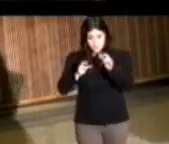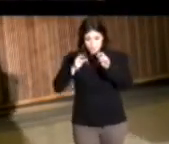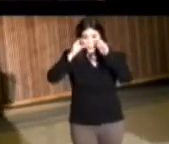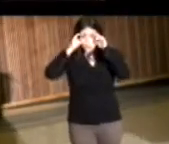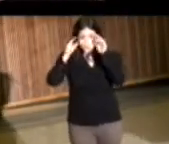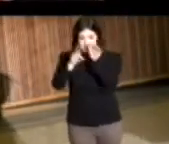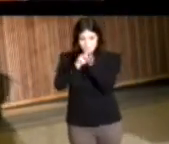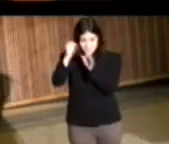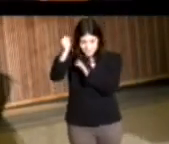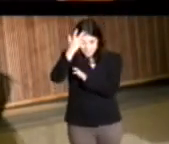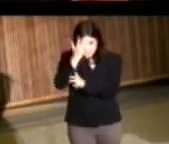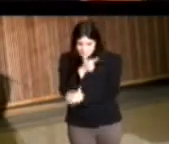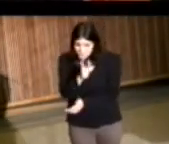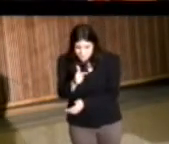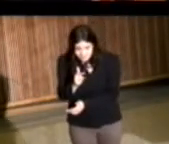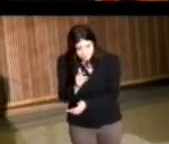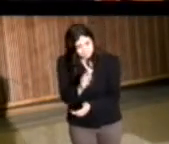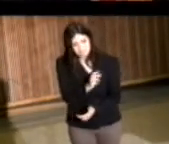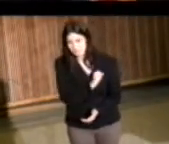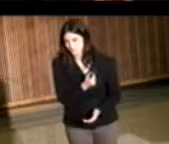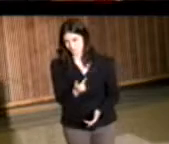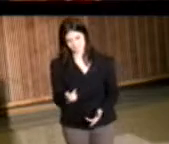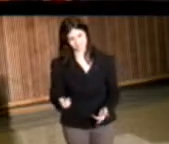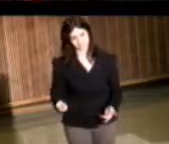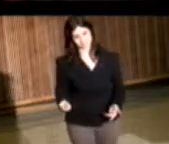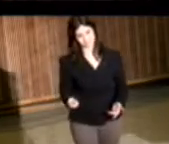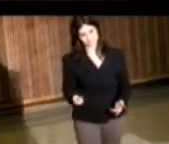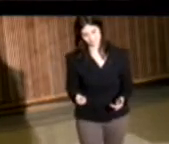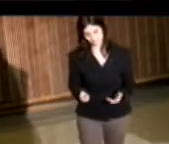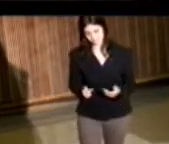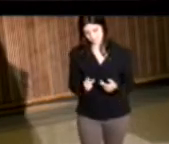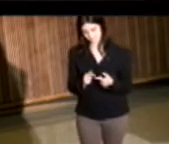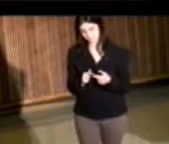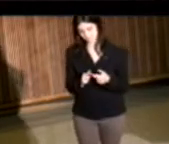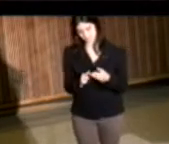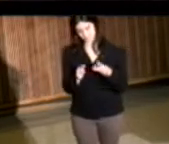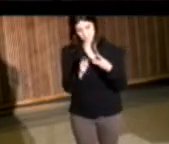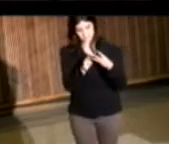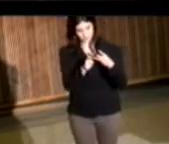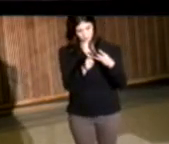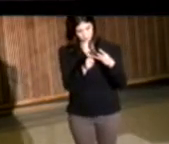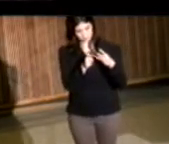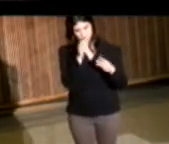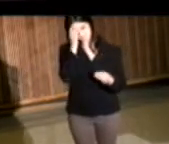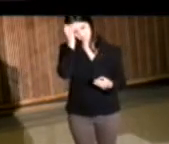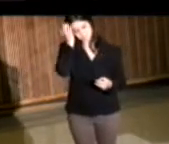graça. Terceira coisa que eu quero deixar com você nessa noite.